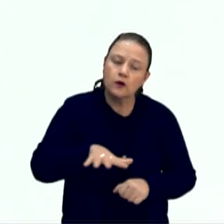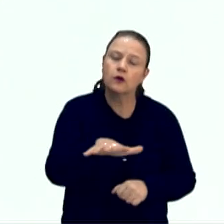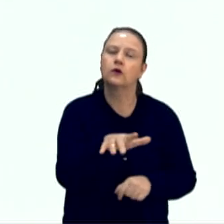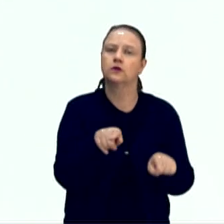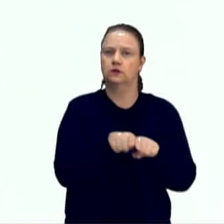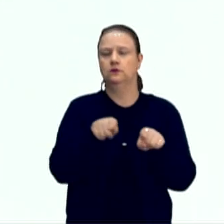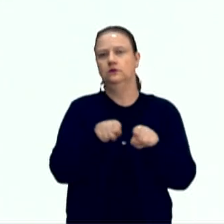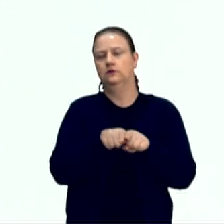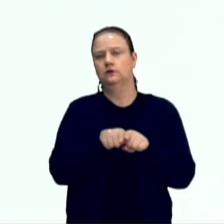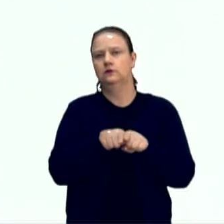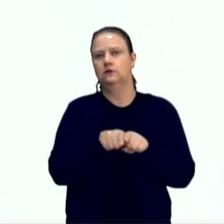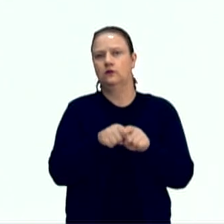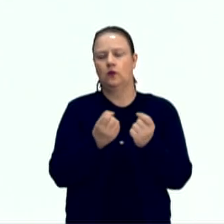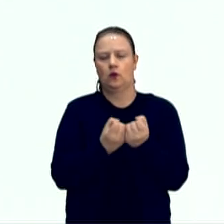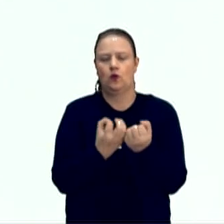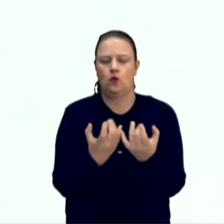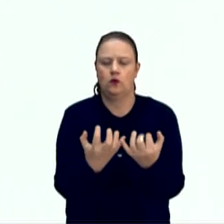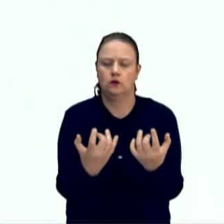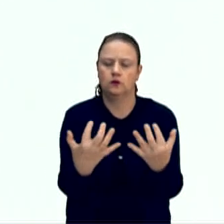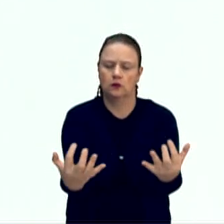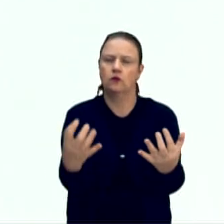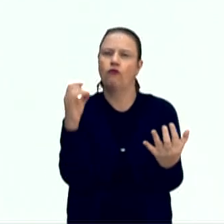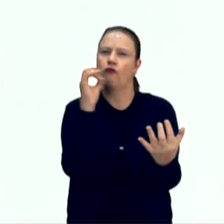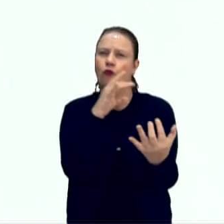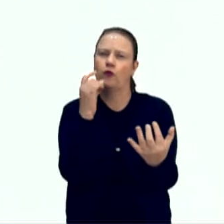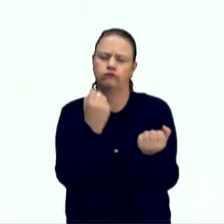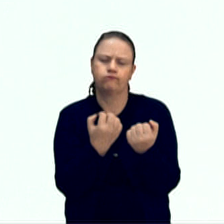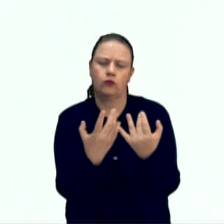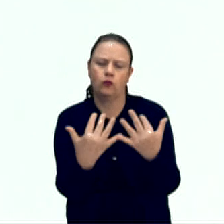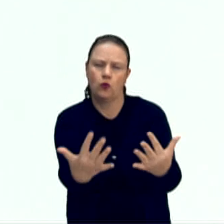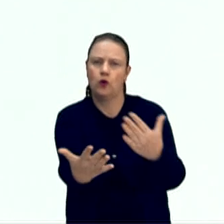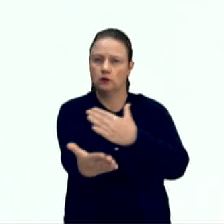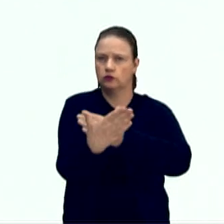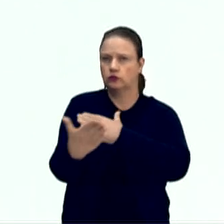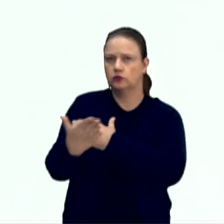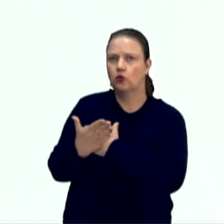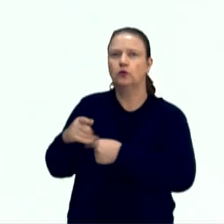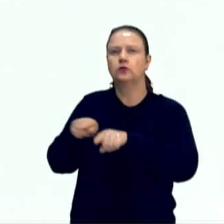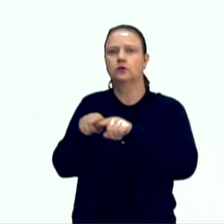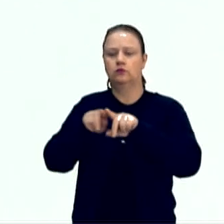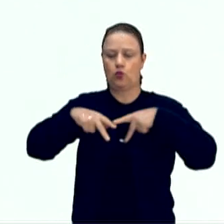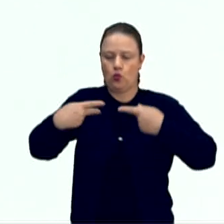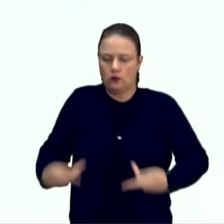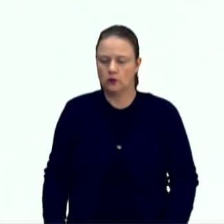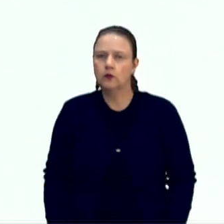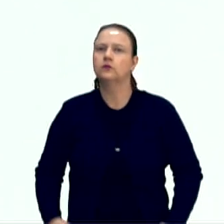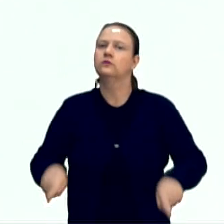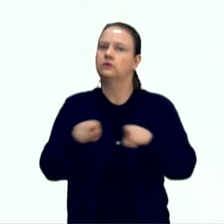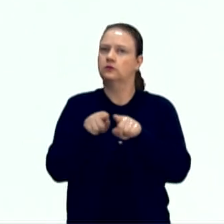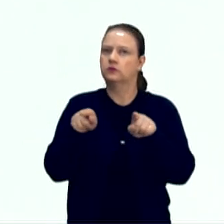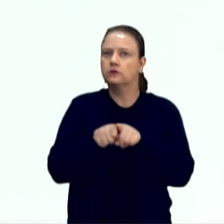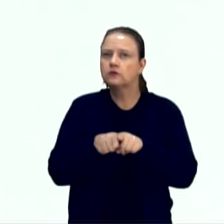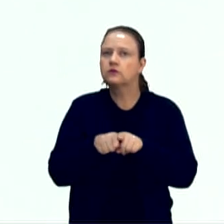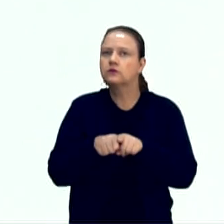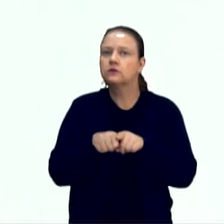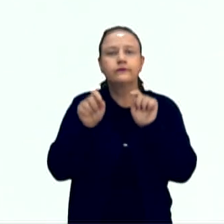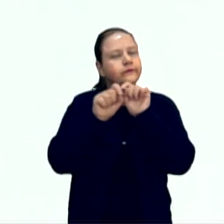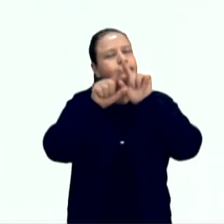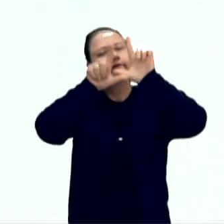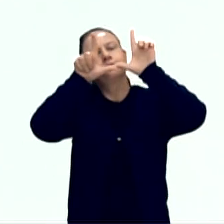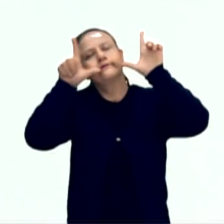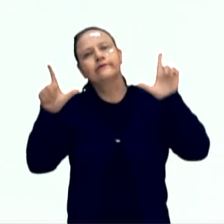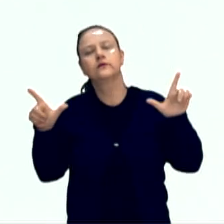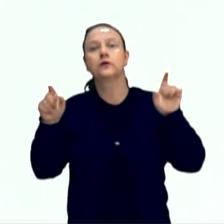As formações vegetais, né, favoreceram a ocupação também humana. Claro, se você tem uma densidade